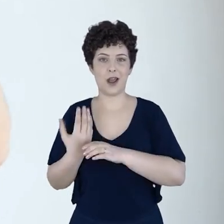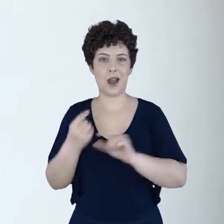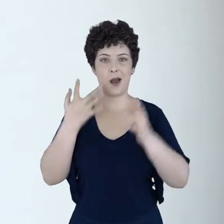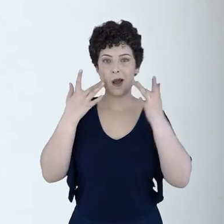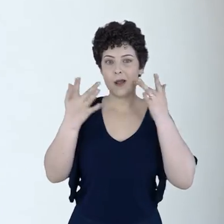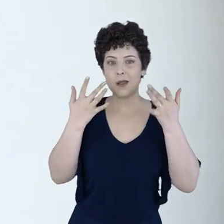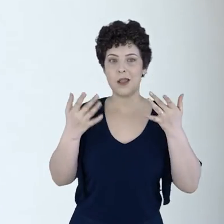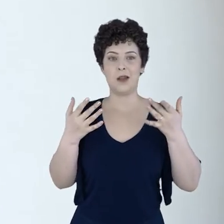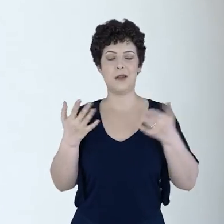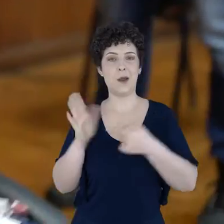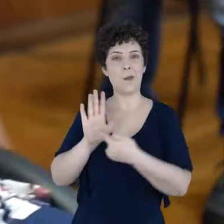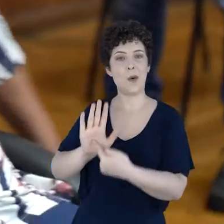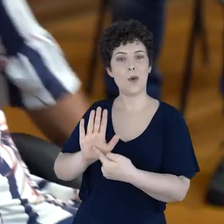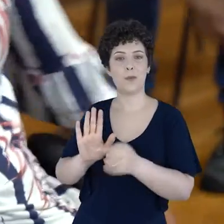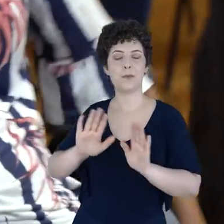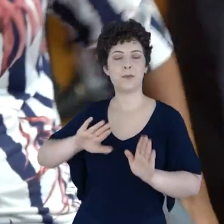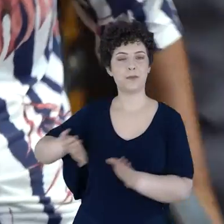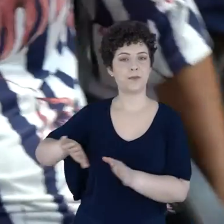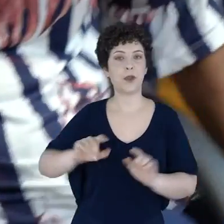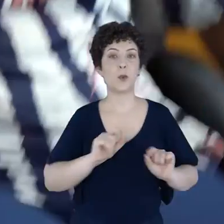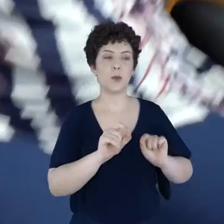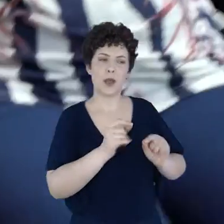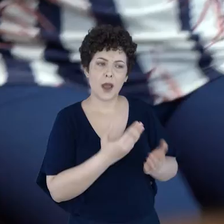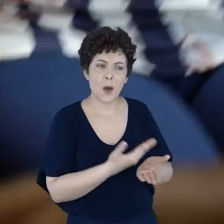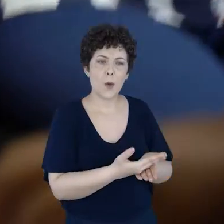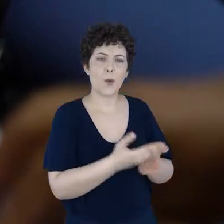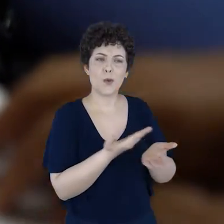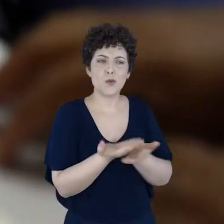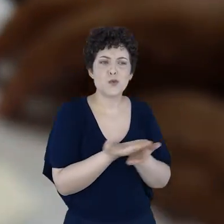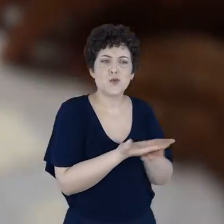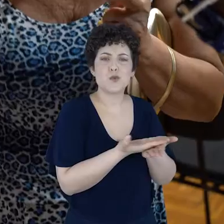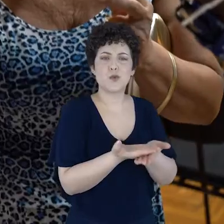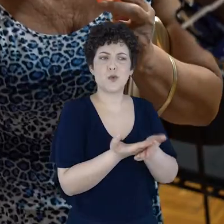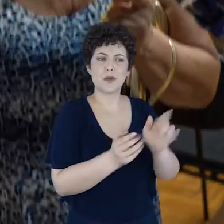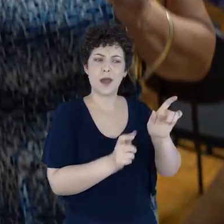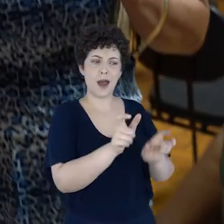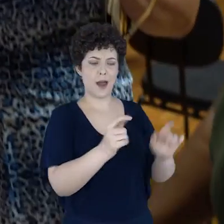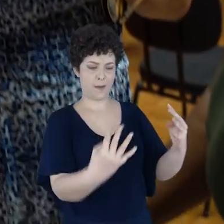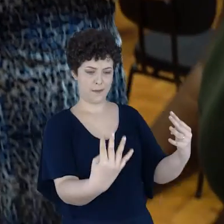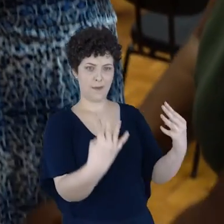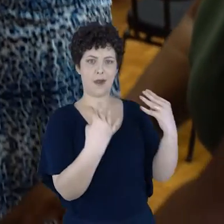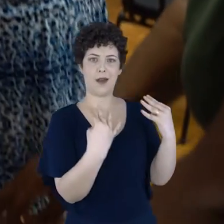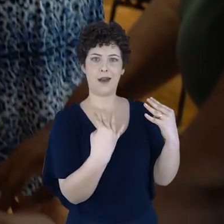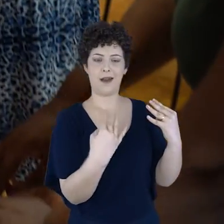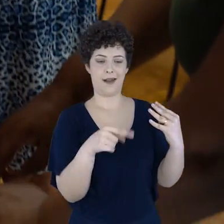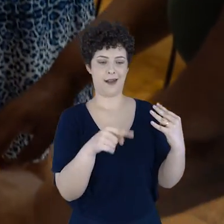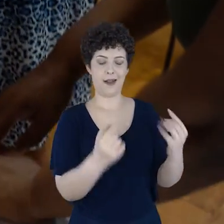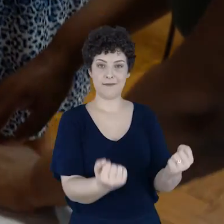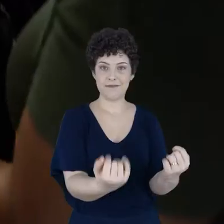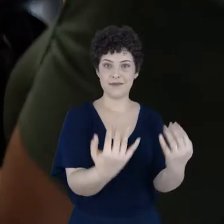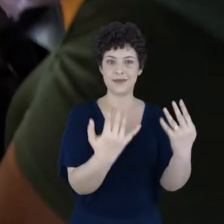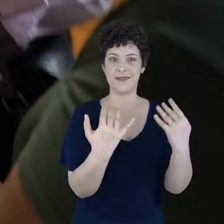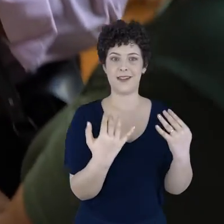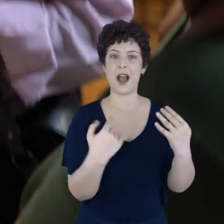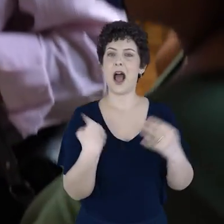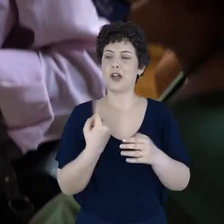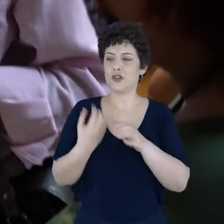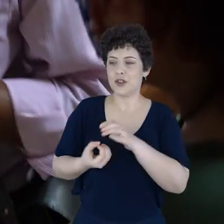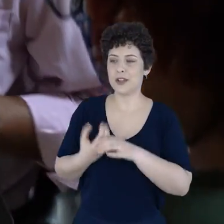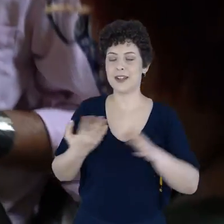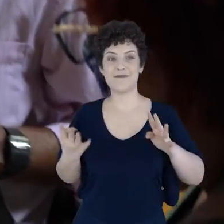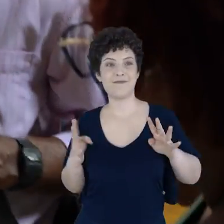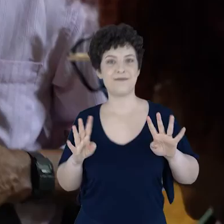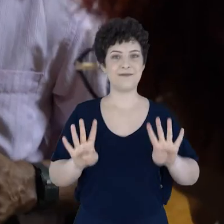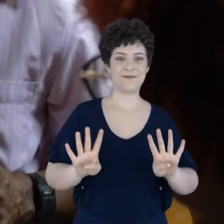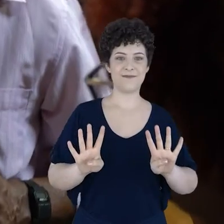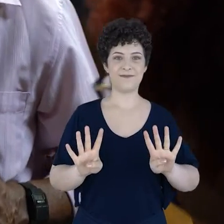poder criar um espetáculo, a gente parte de um estudo sobre aquela outra pessoa que vem nos encontrar quando a gente cria